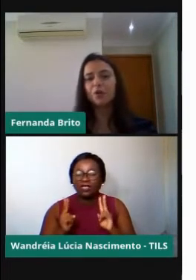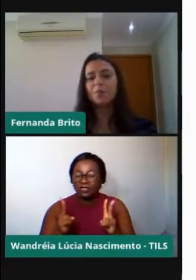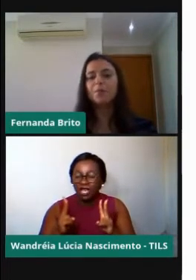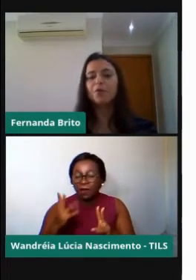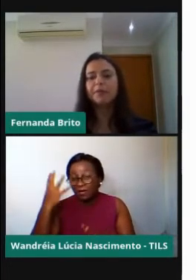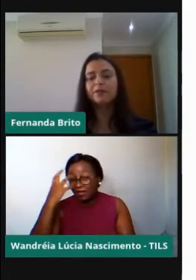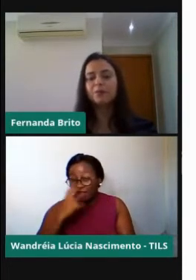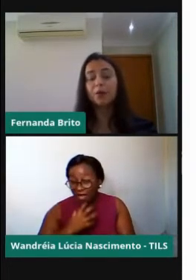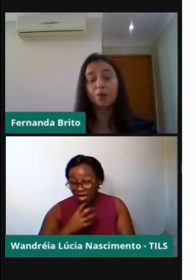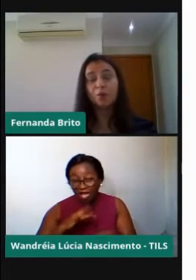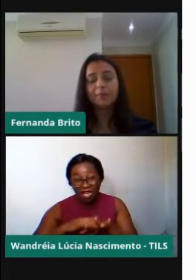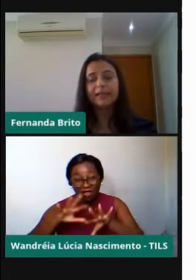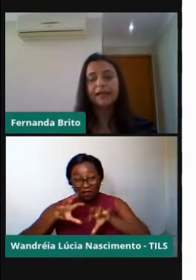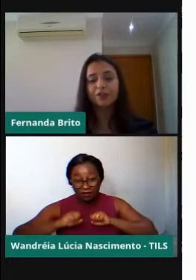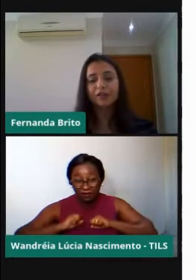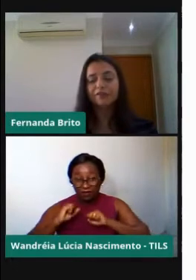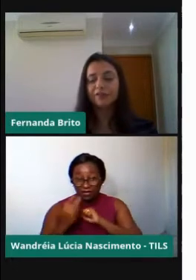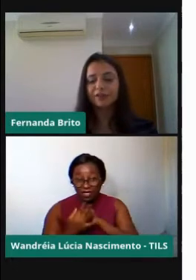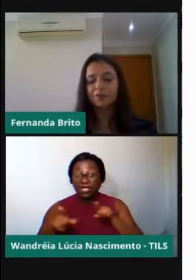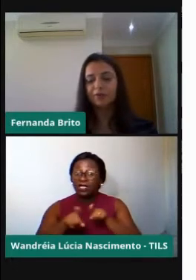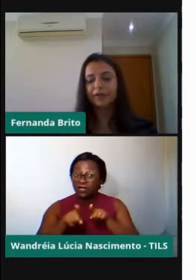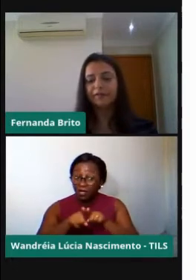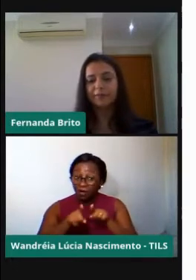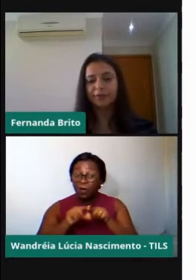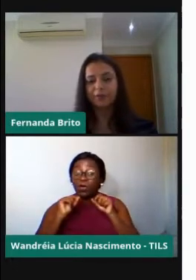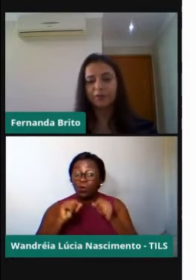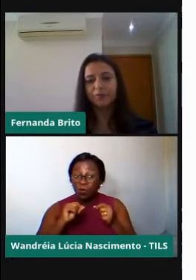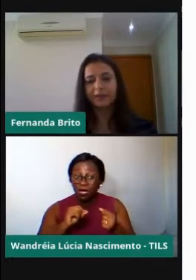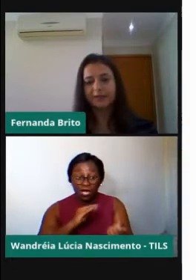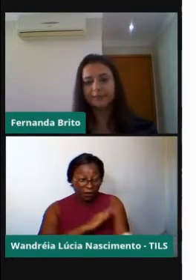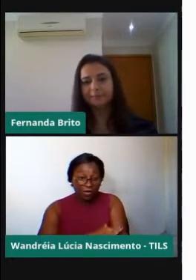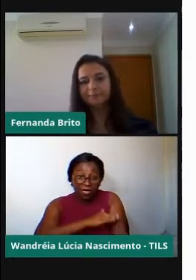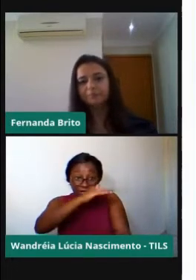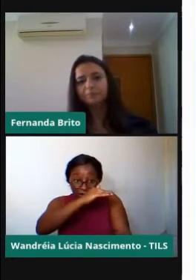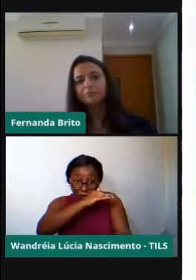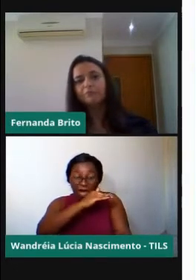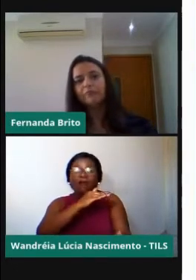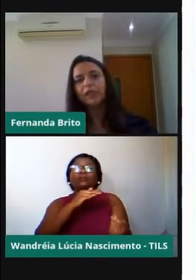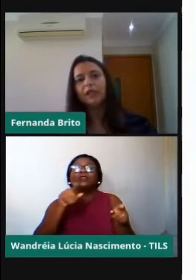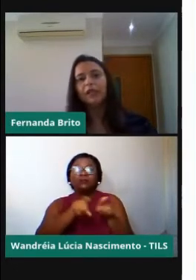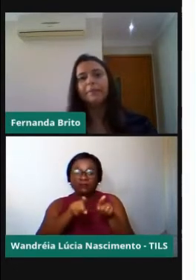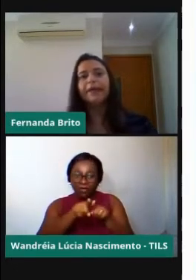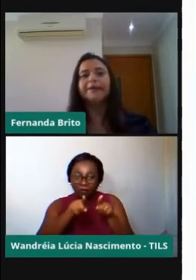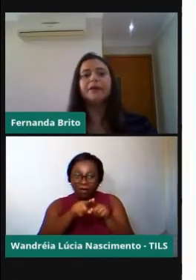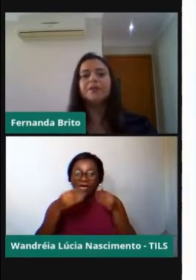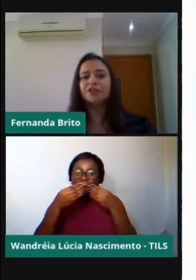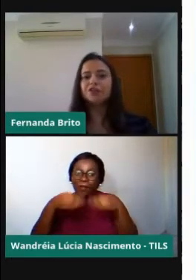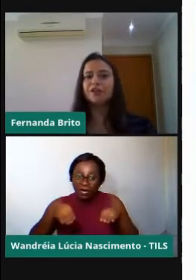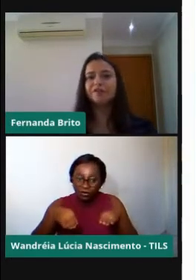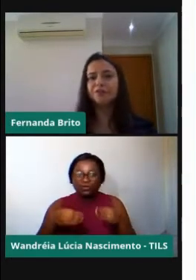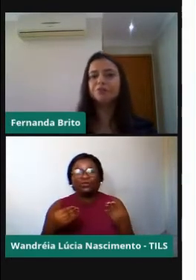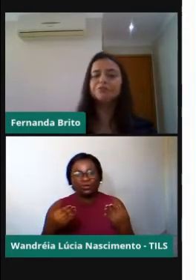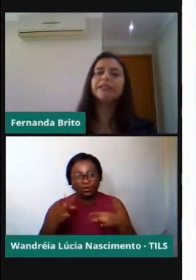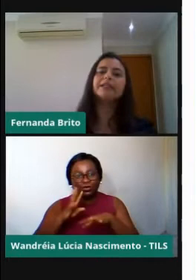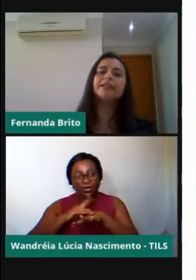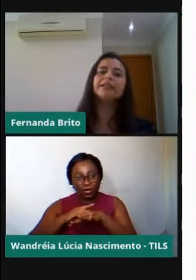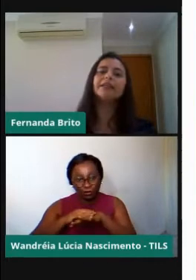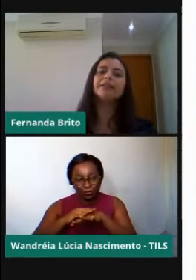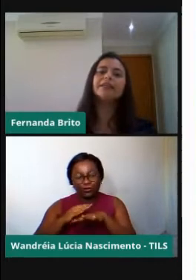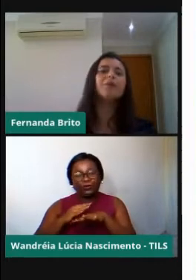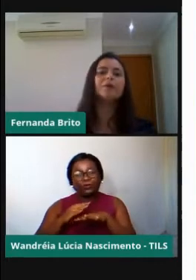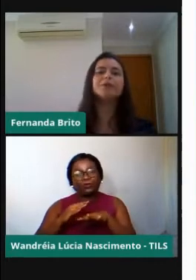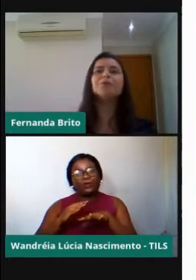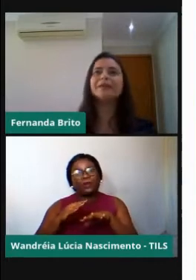também é vista como uma comorbidade relevante para o agravamento da doença. Bem, então a gente já viu,